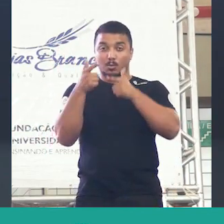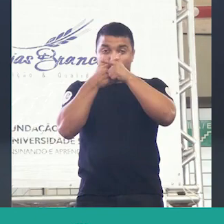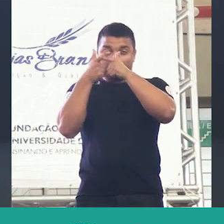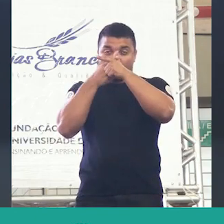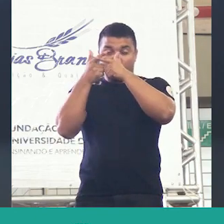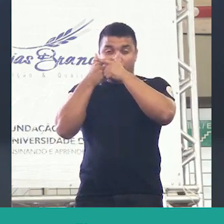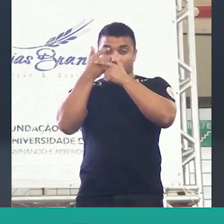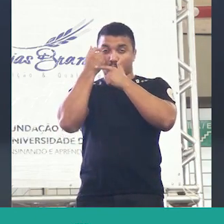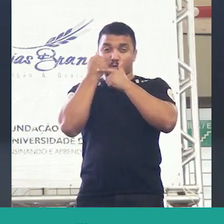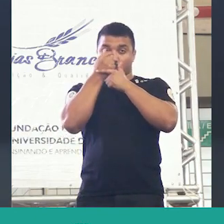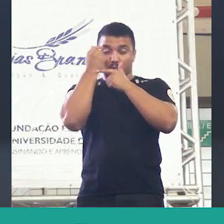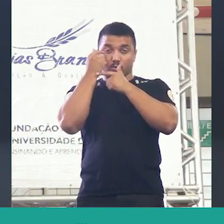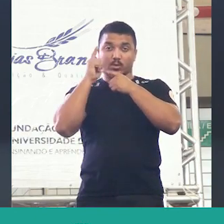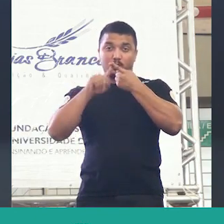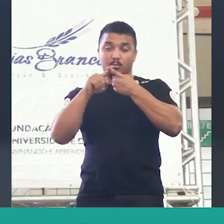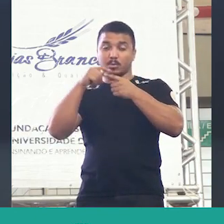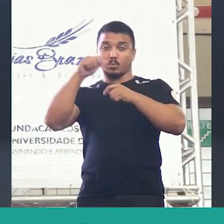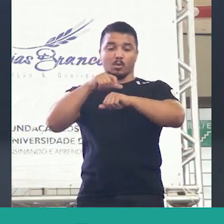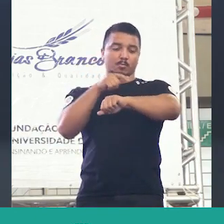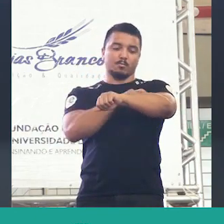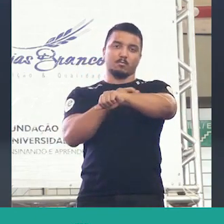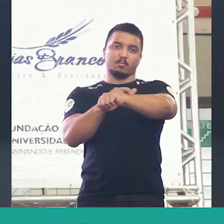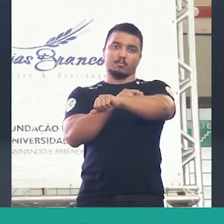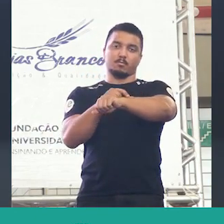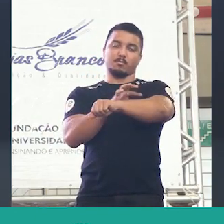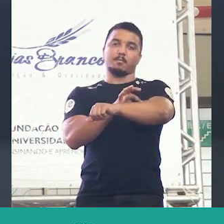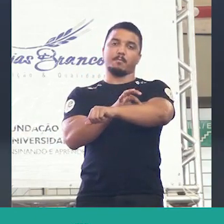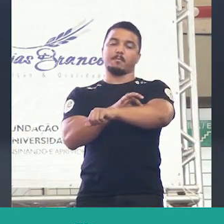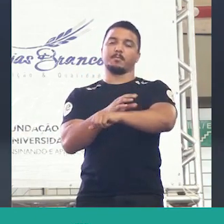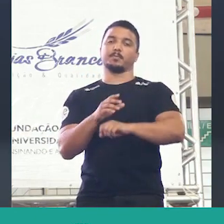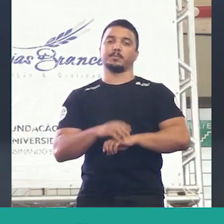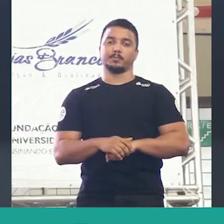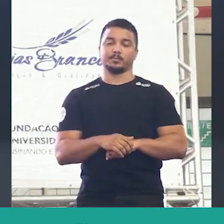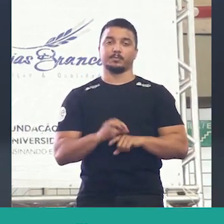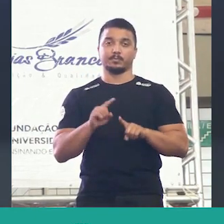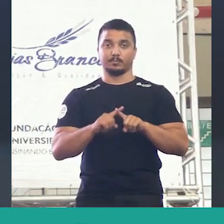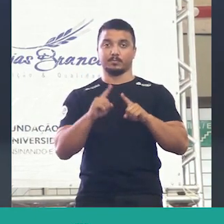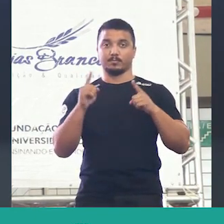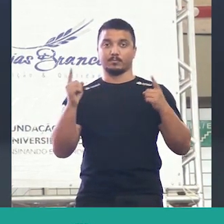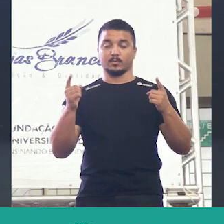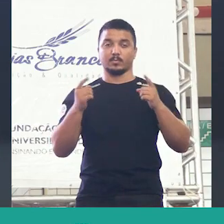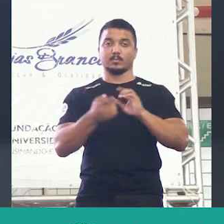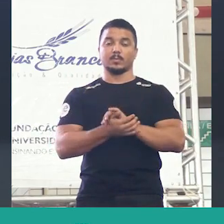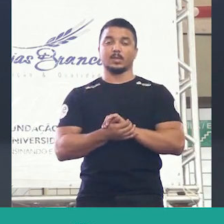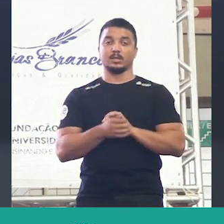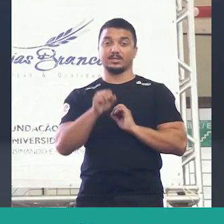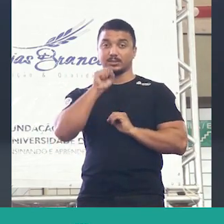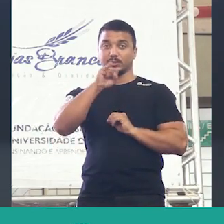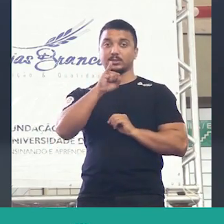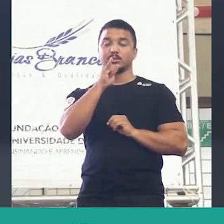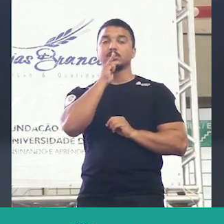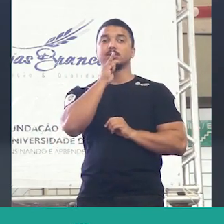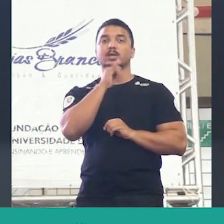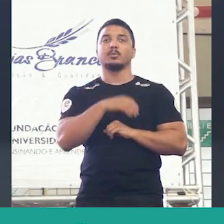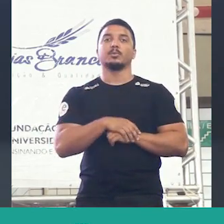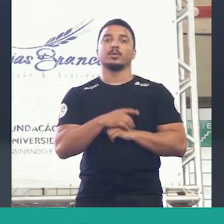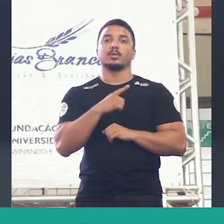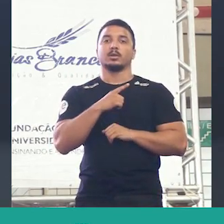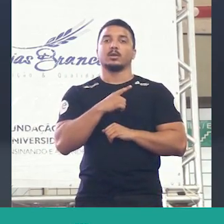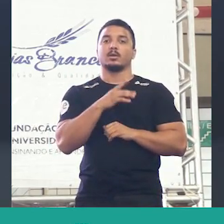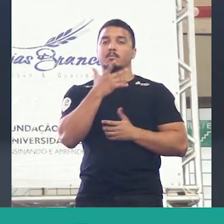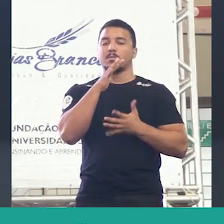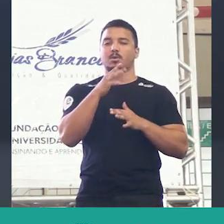prejudica só seu olho, prejudica também sua pele, certo? Mas, se você